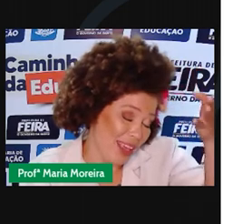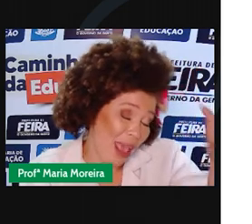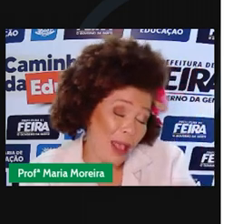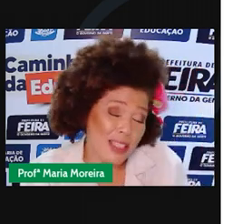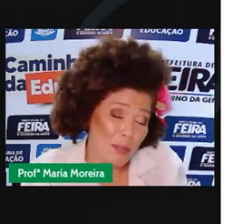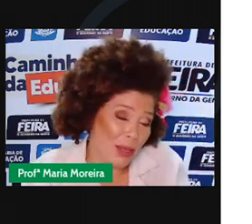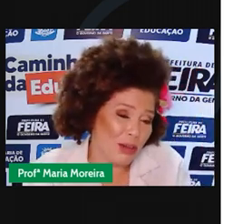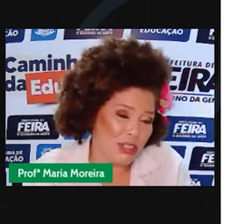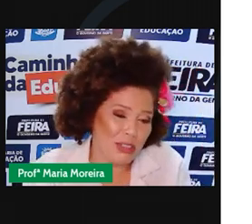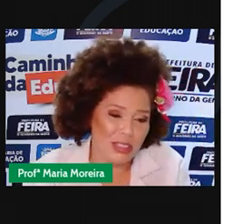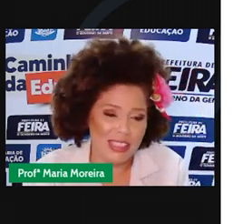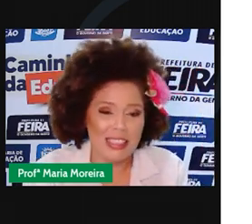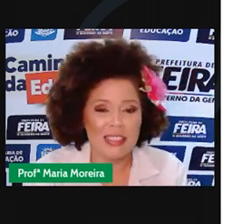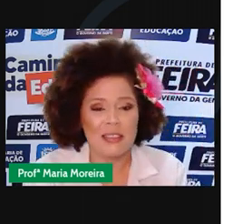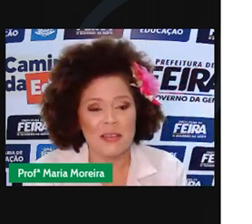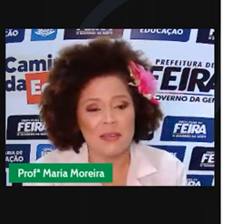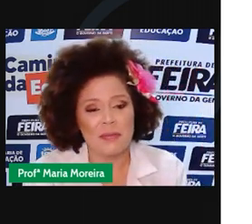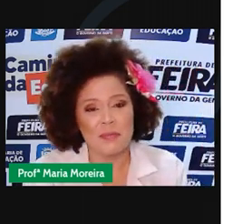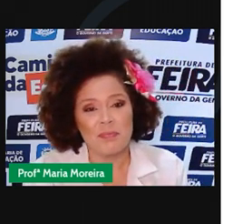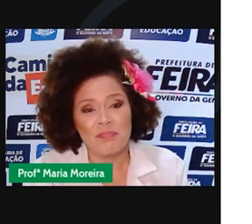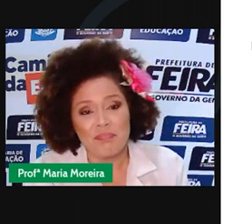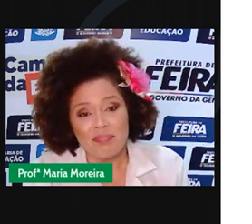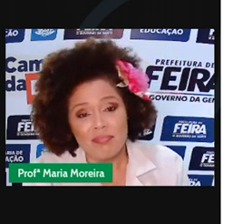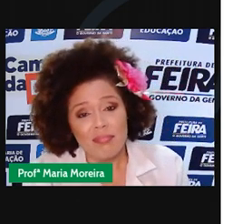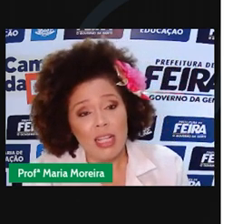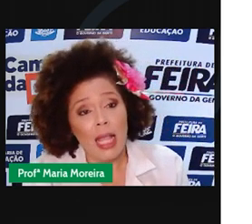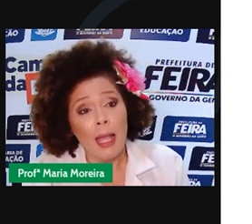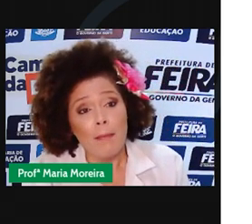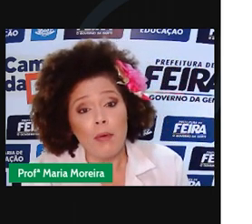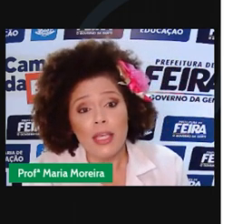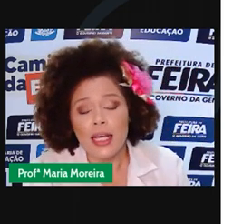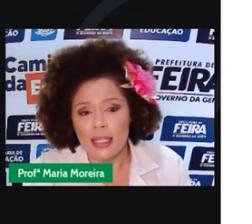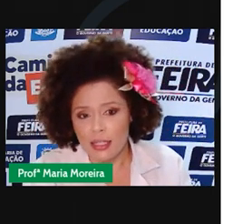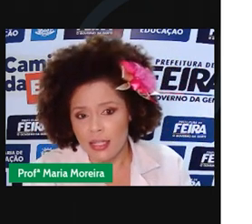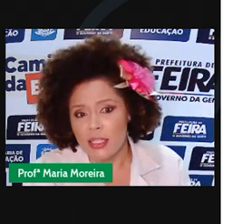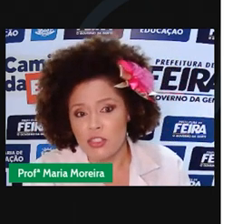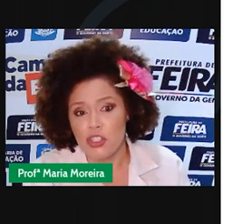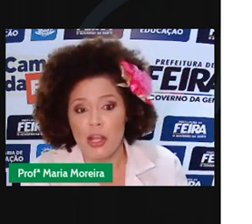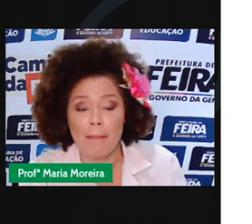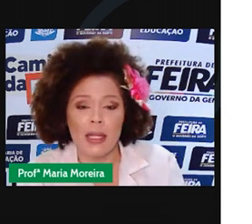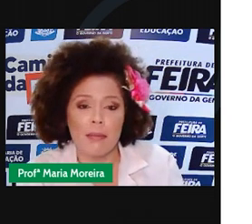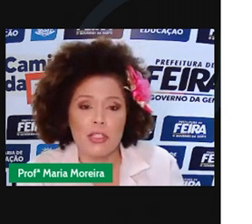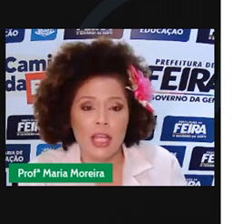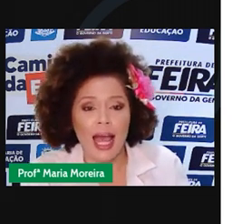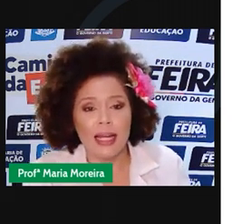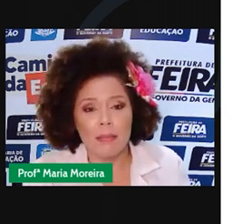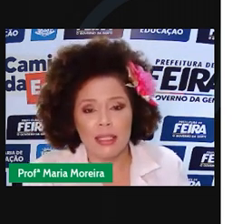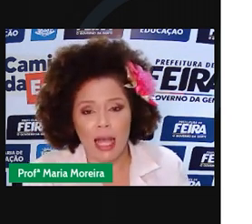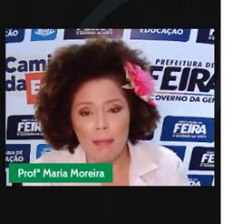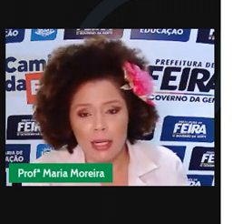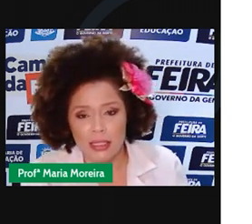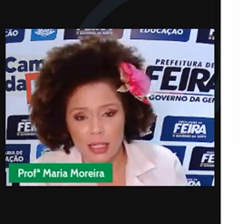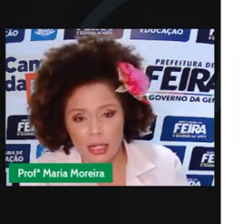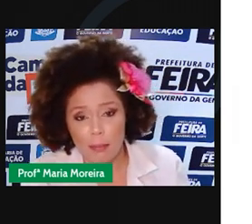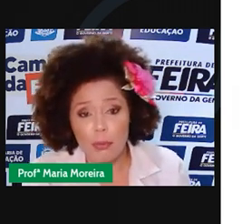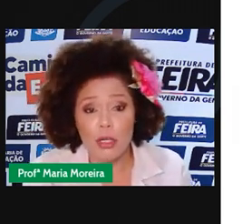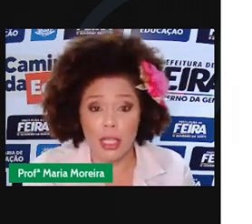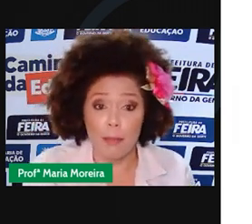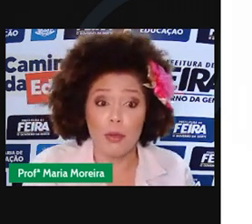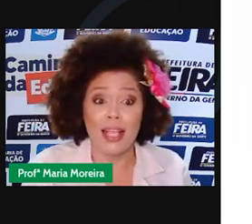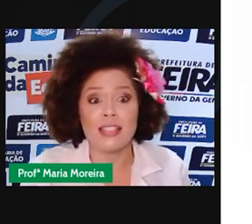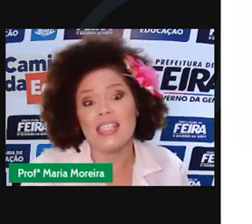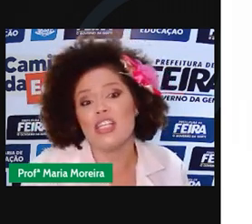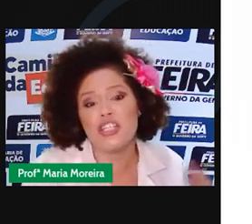fazem tão bem tão bem gostosa Oi e aí né existe a pirâmide alimentar brasileira